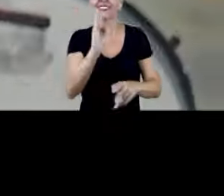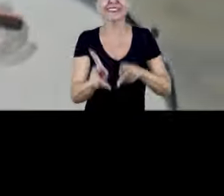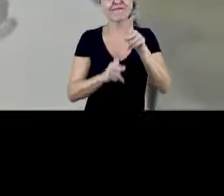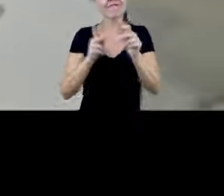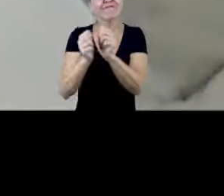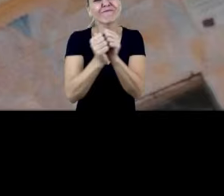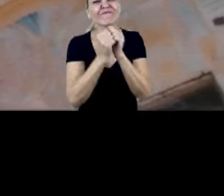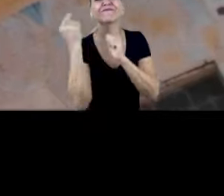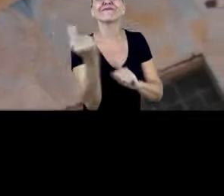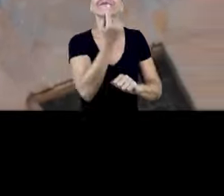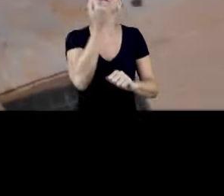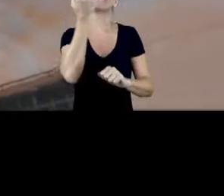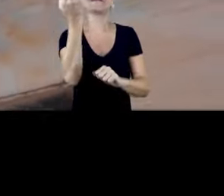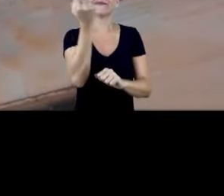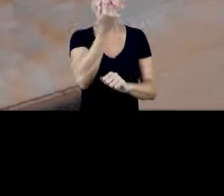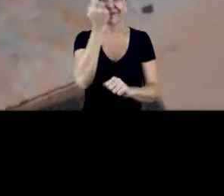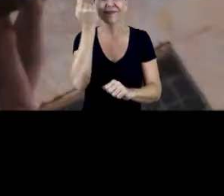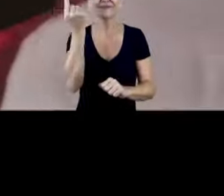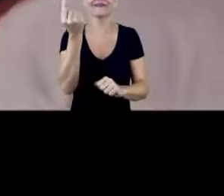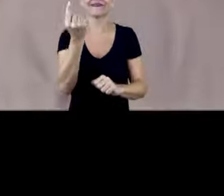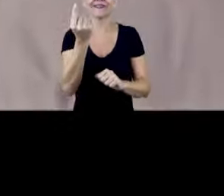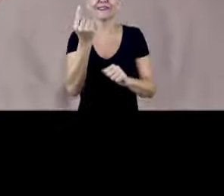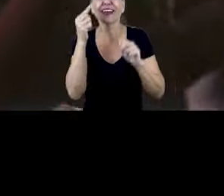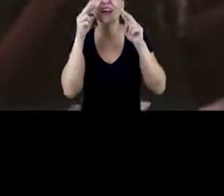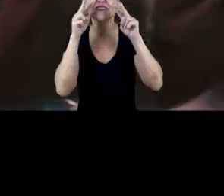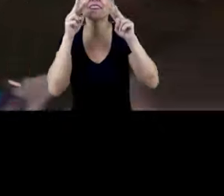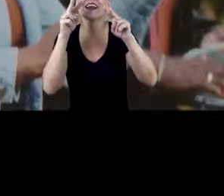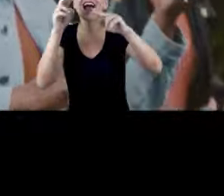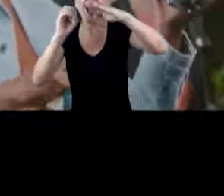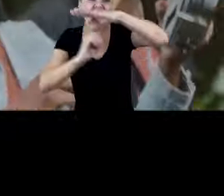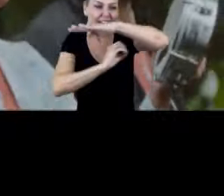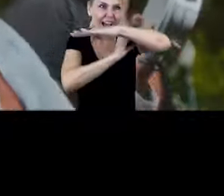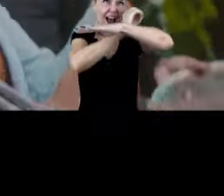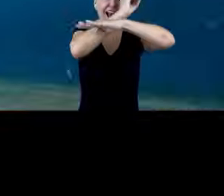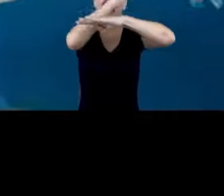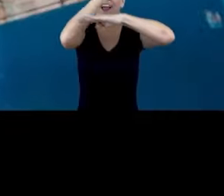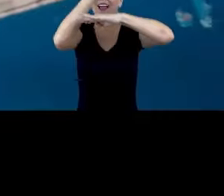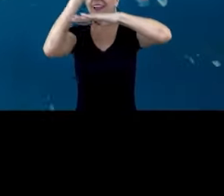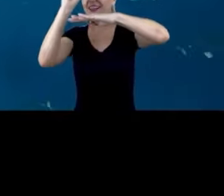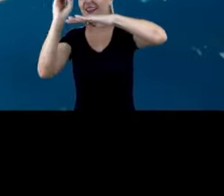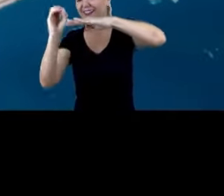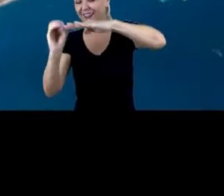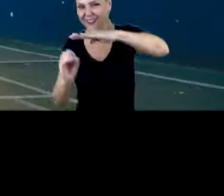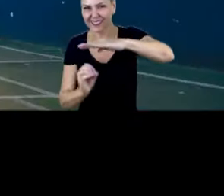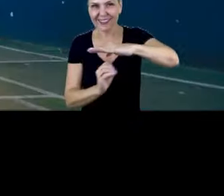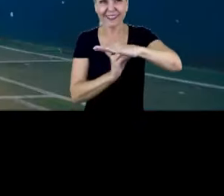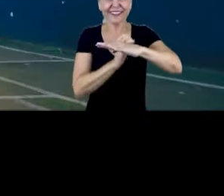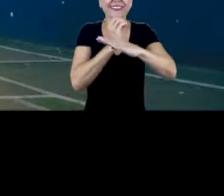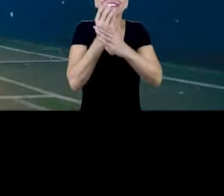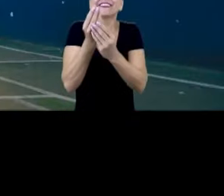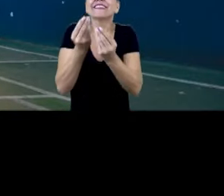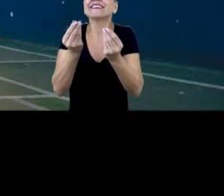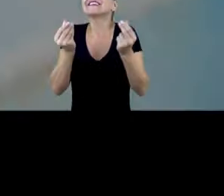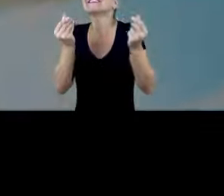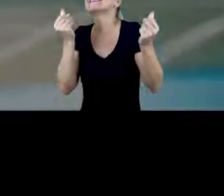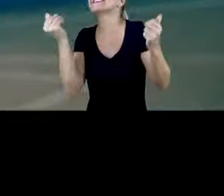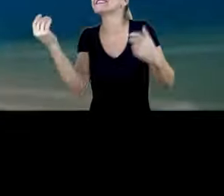sol novo. Quero ver um novo dia, dá pra ver um clima